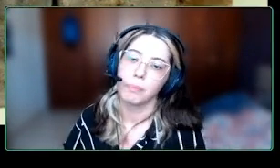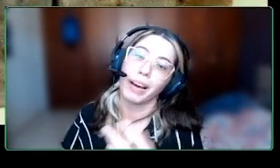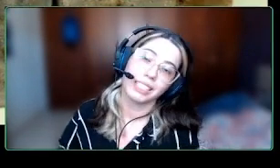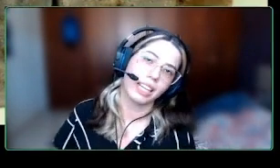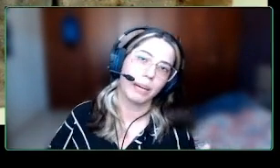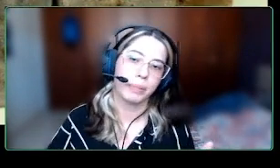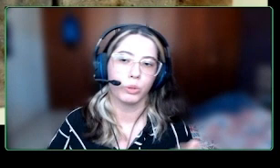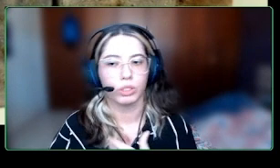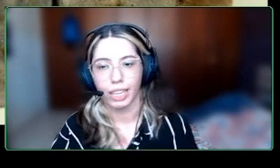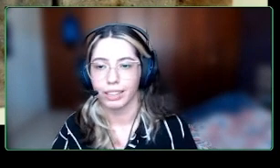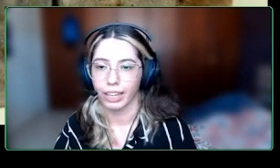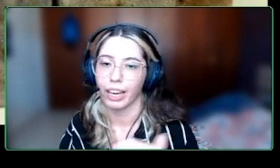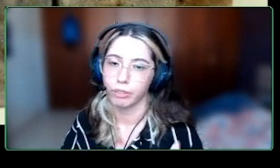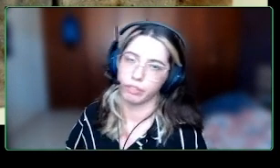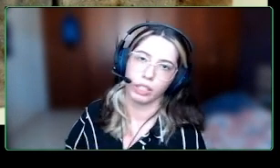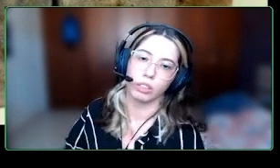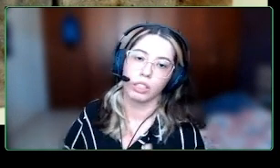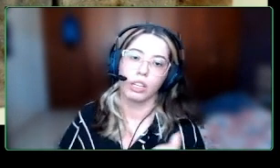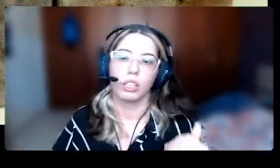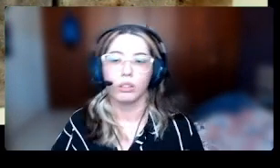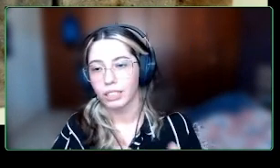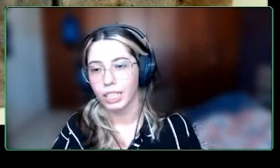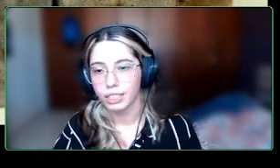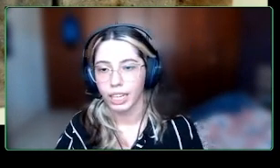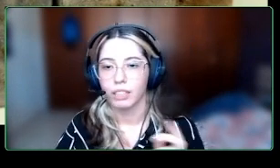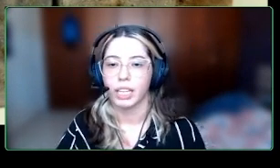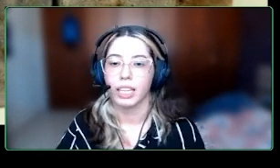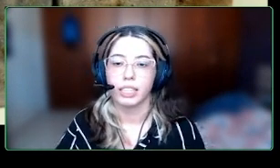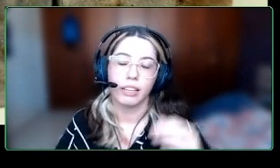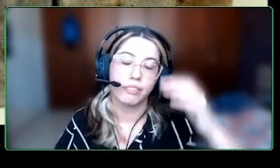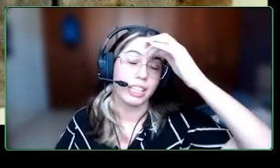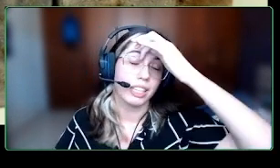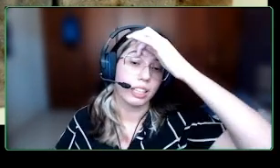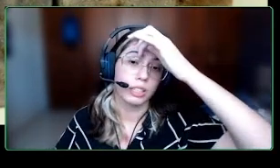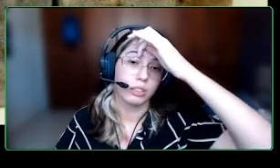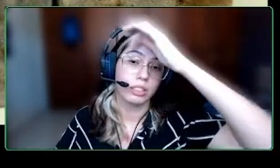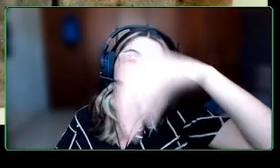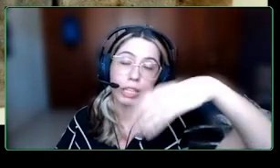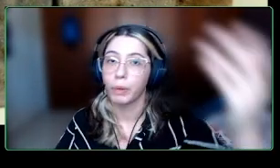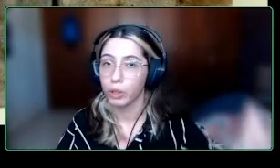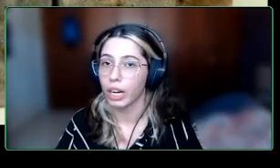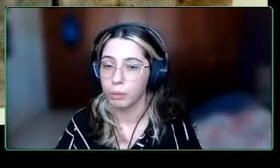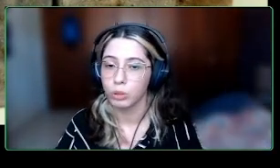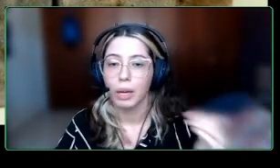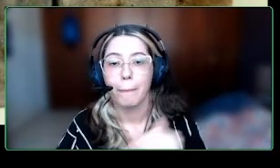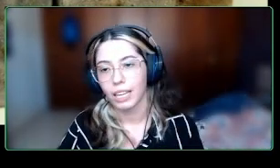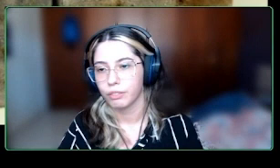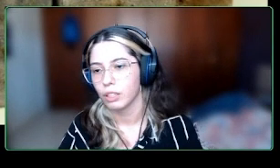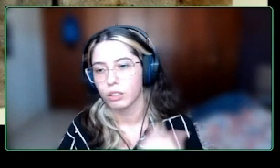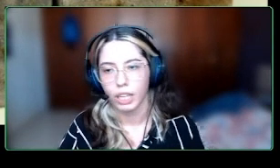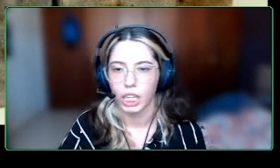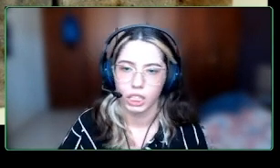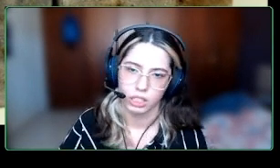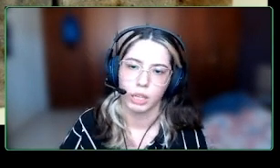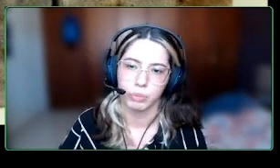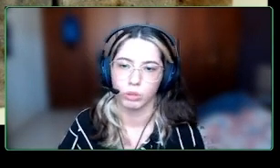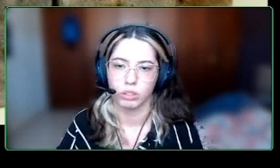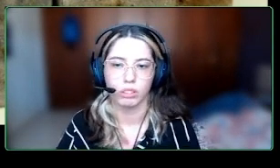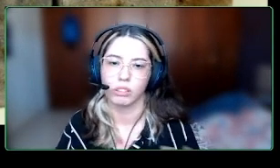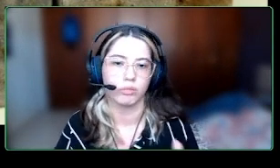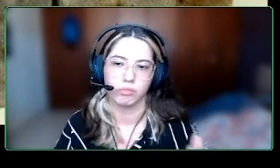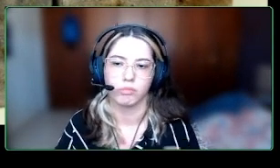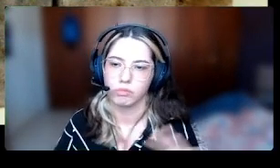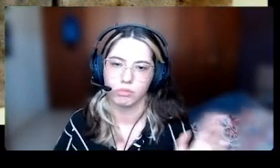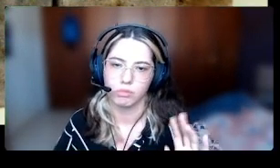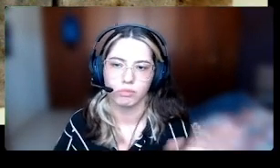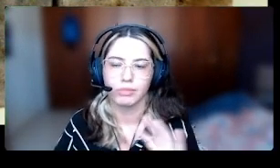saturada. Mas a Pinus e a Teca, ela foi inferior. No caso dela seca, ela teve resultado também superior à Libitus, mas inferior à Teca e à Pinus.